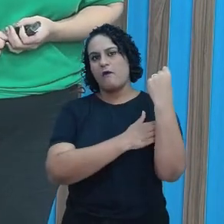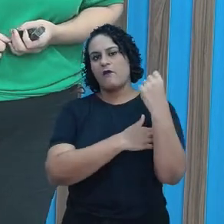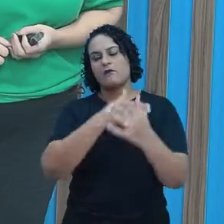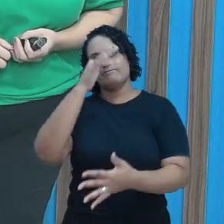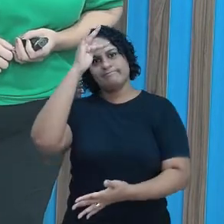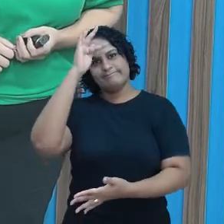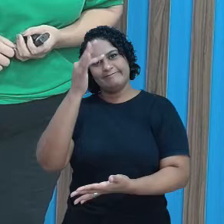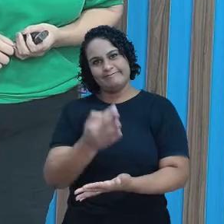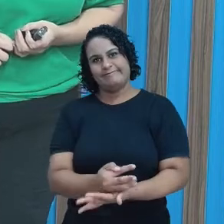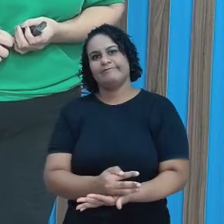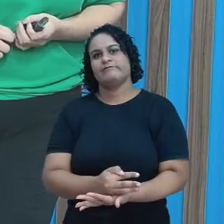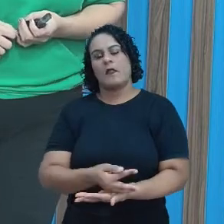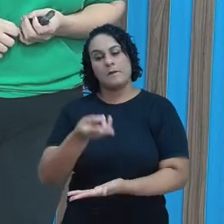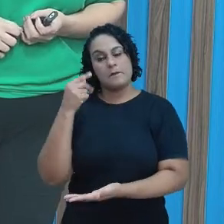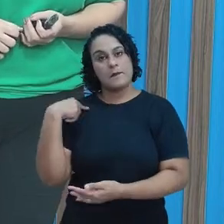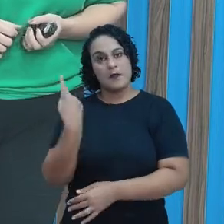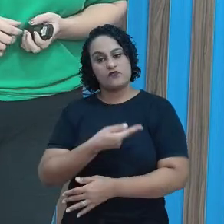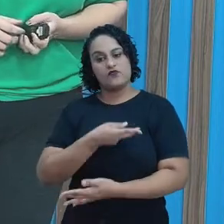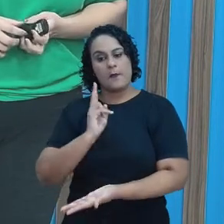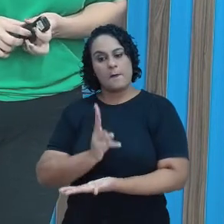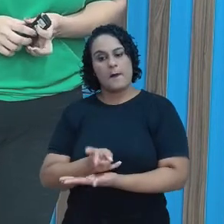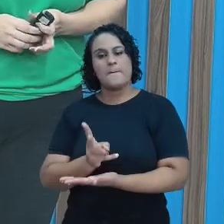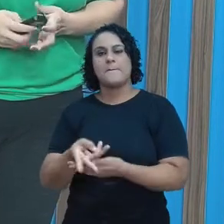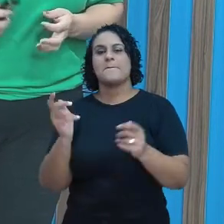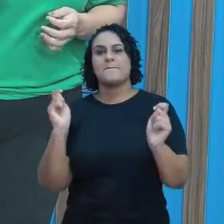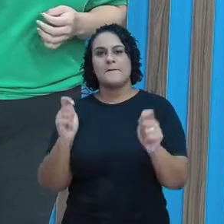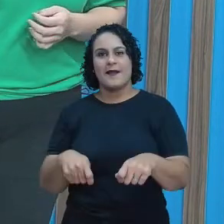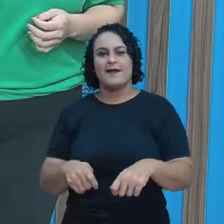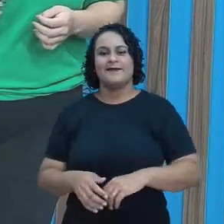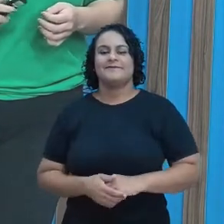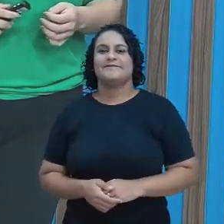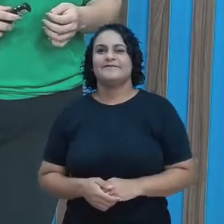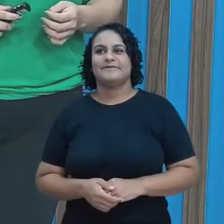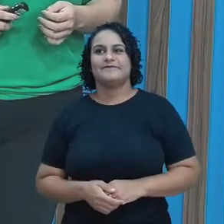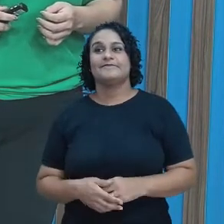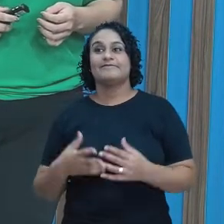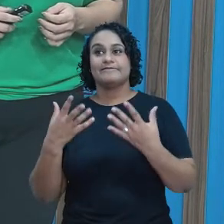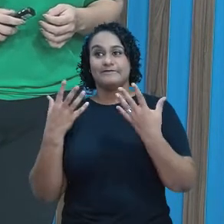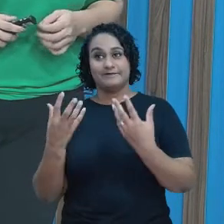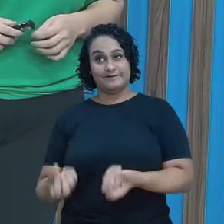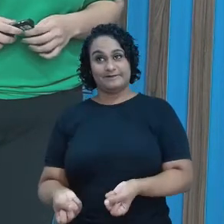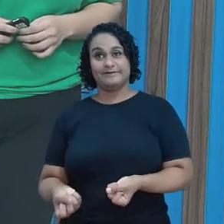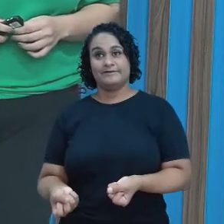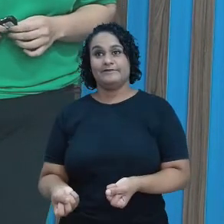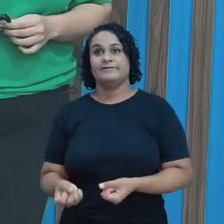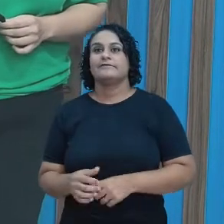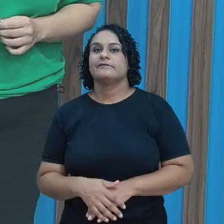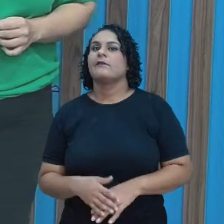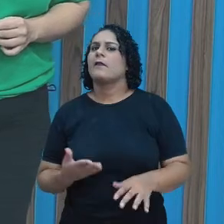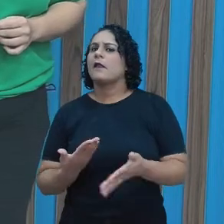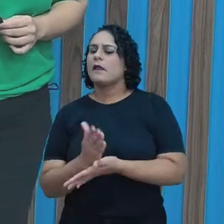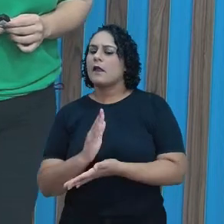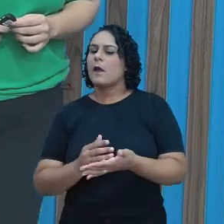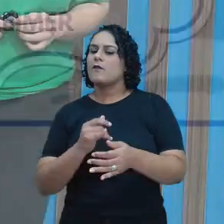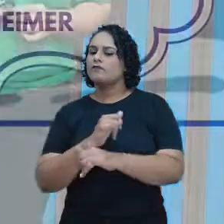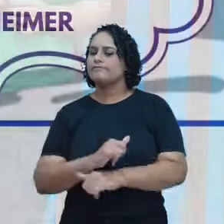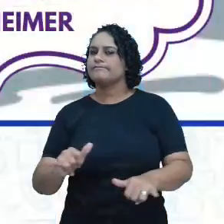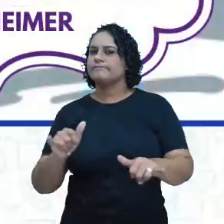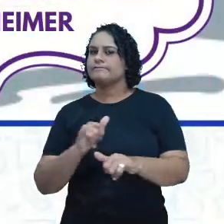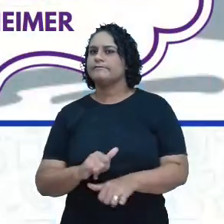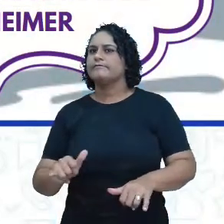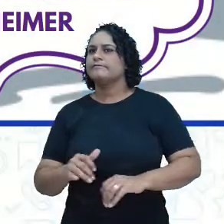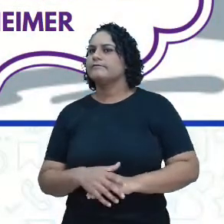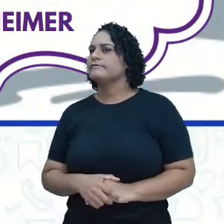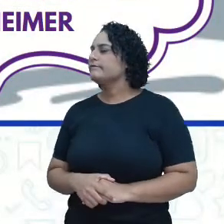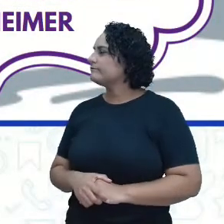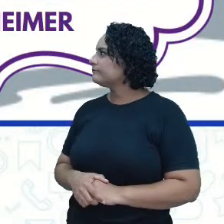nossa caminhada, tá certo? Então, vamos lá, vamos ver aqui alguns informes. Professora Isabel,